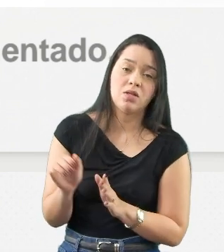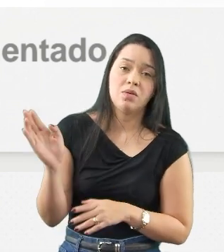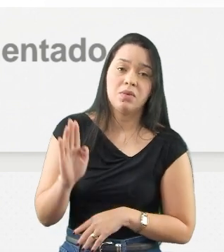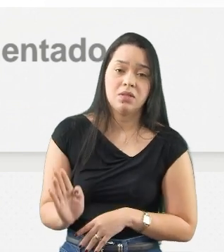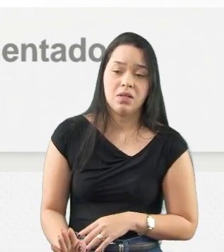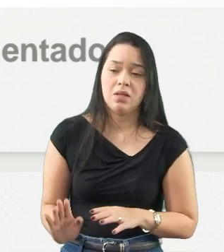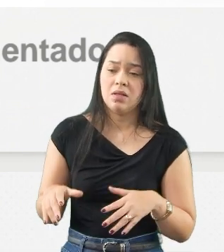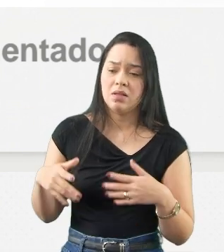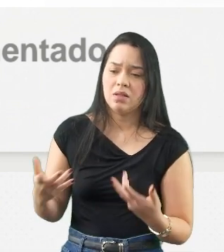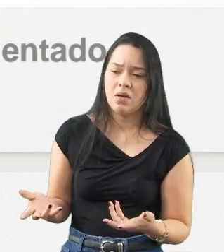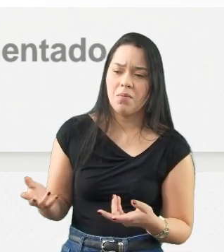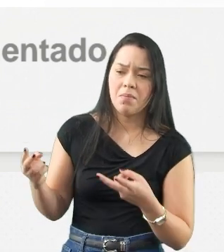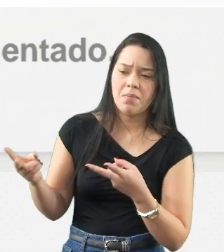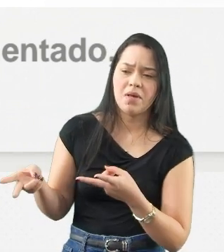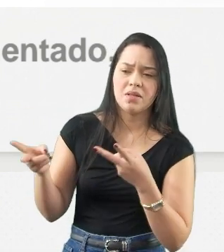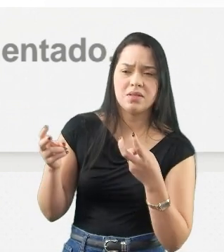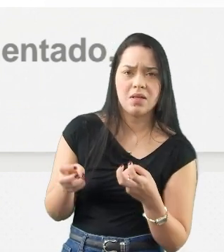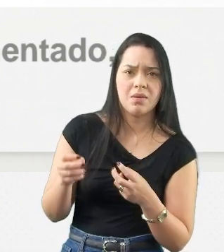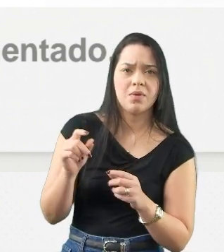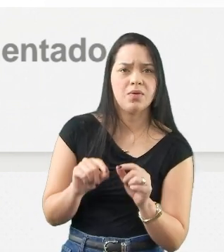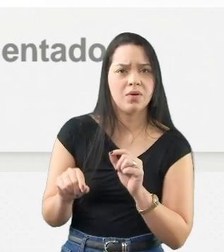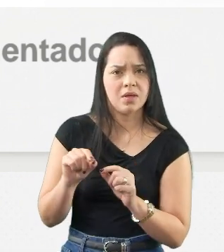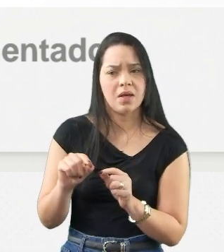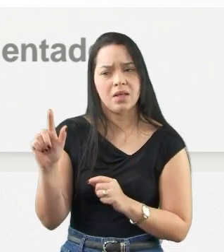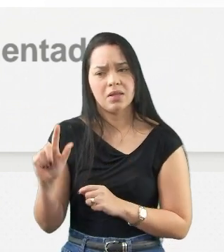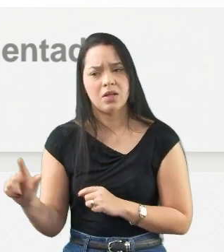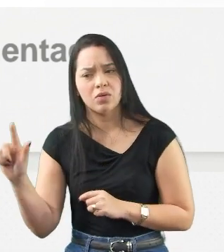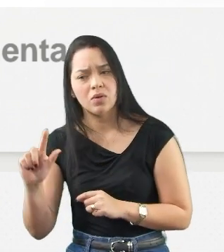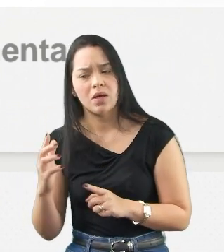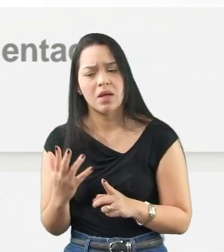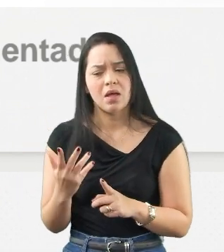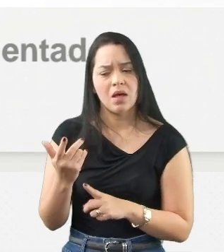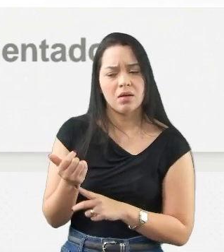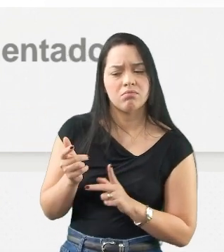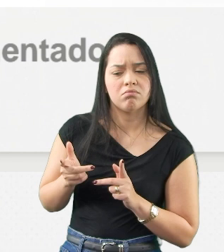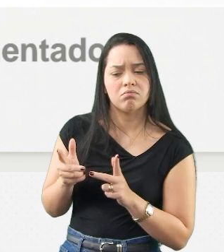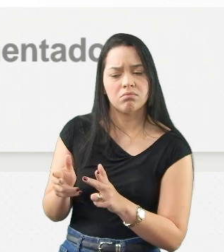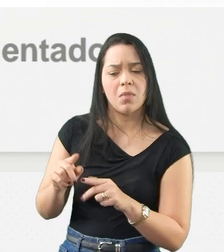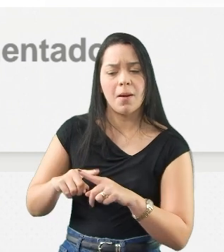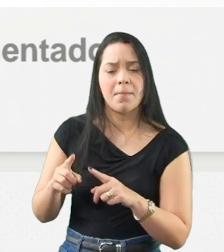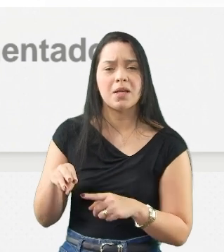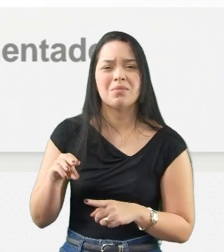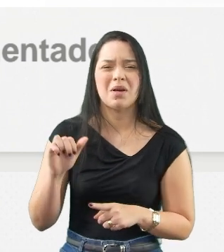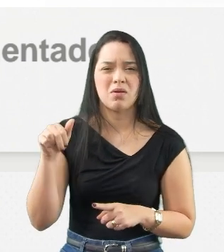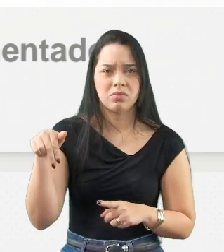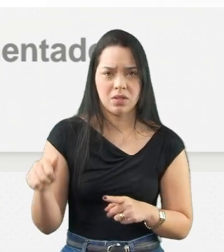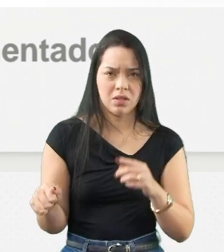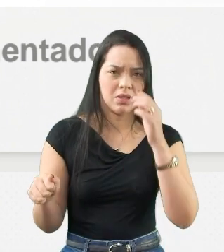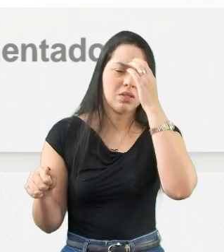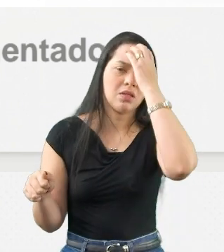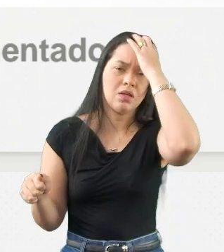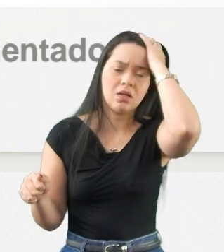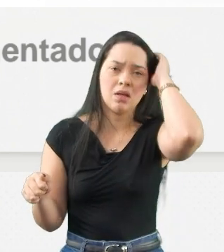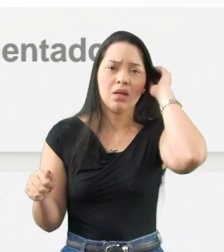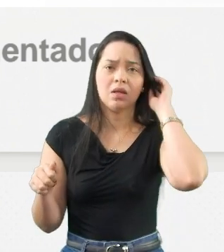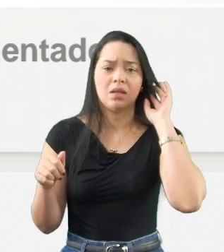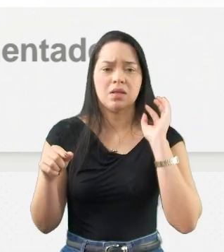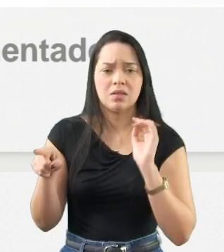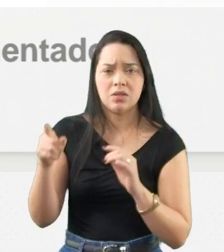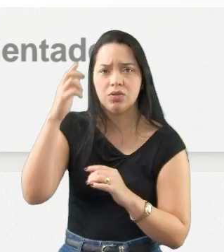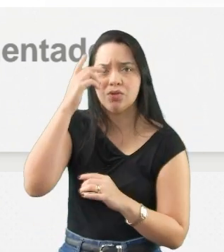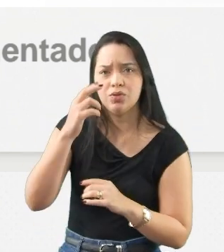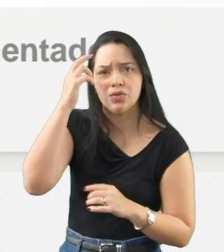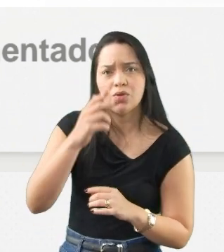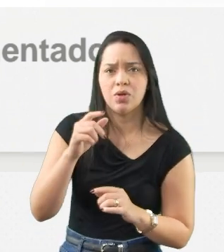Então a gente percebe que literatura é arte, mas o papel desse Macunaíma nessa história, nesse enredo, é